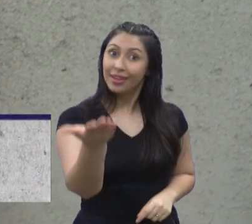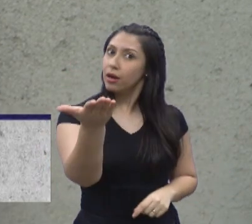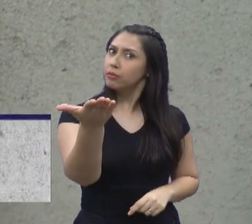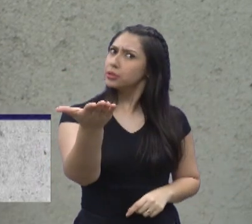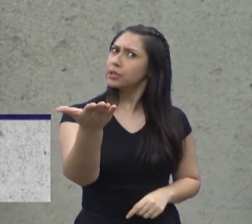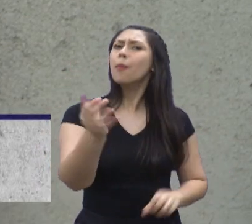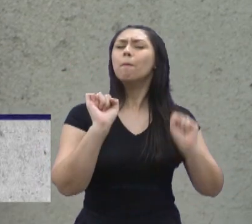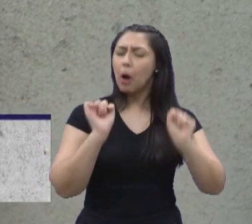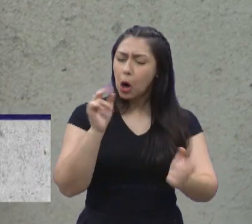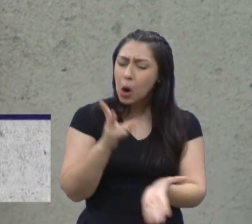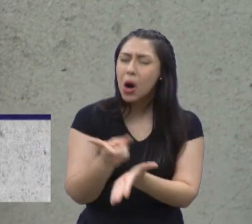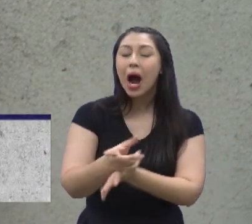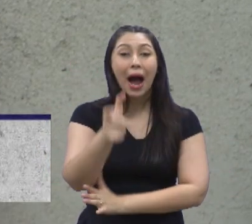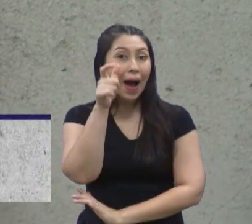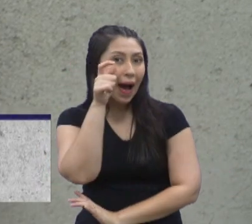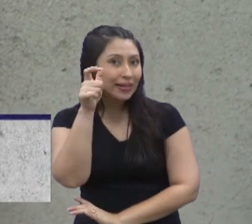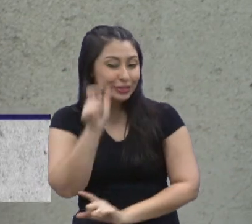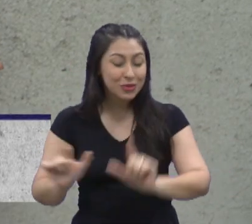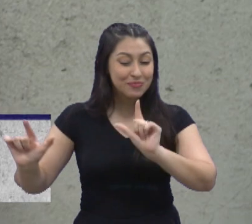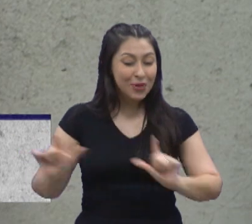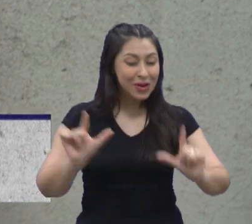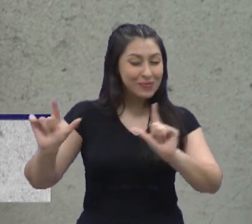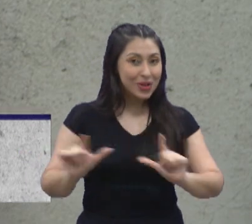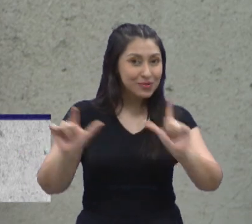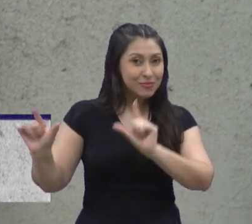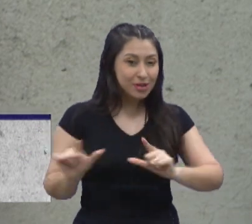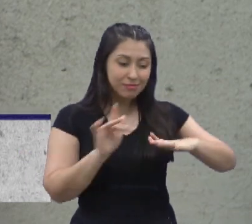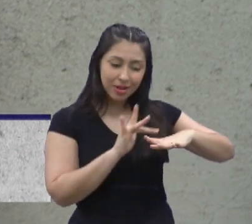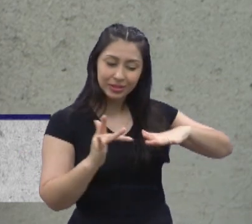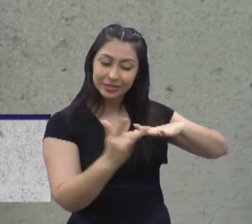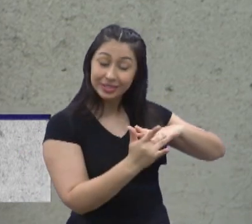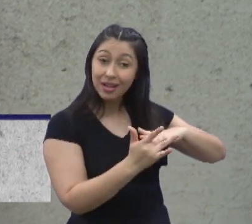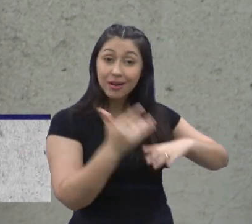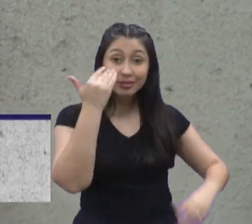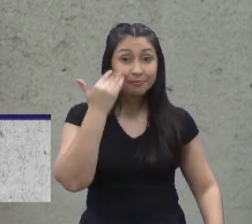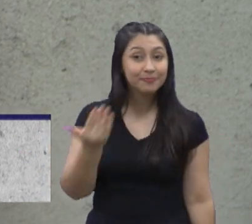continuar acompanhando a nossa programação nas nossas redes sociais, viu? No @TV